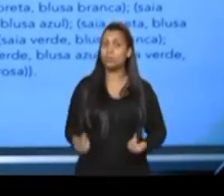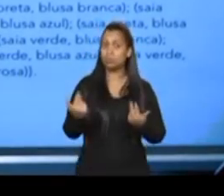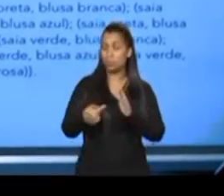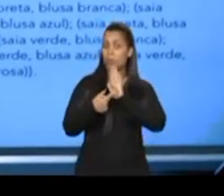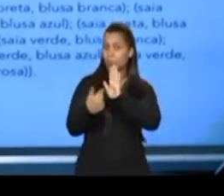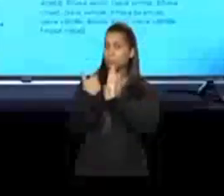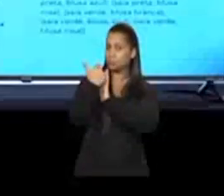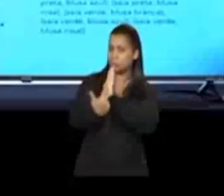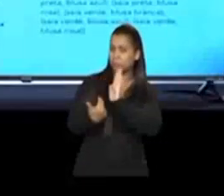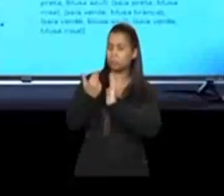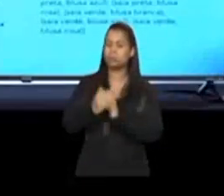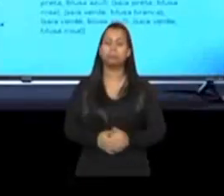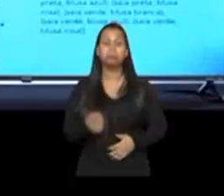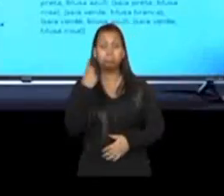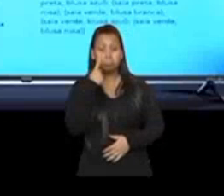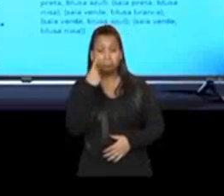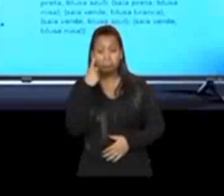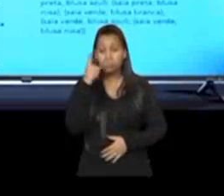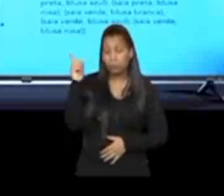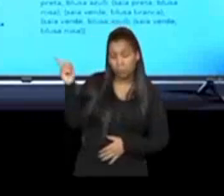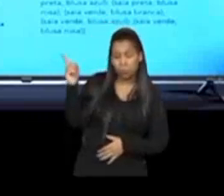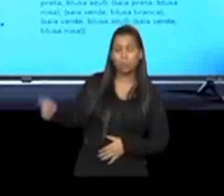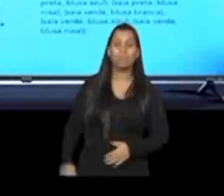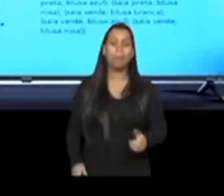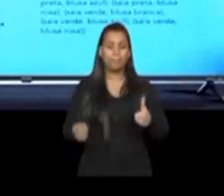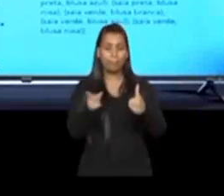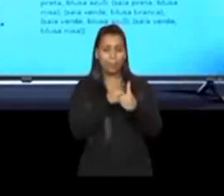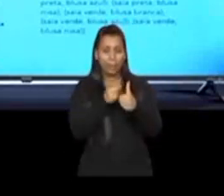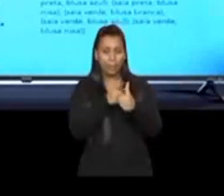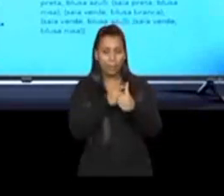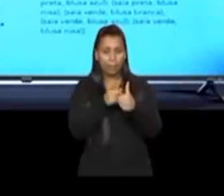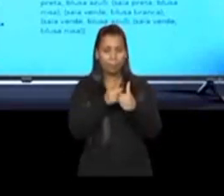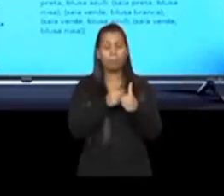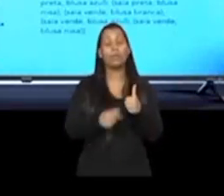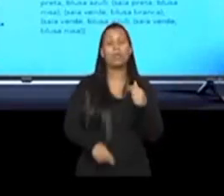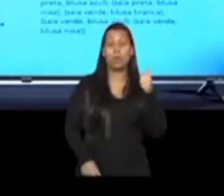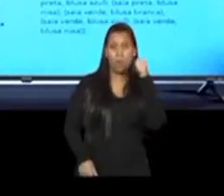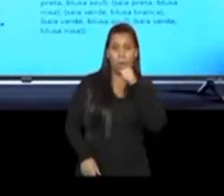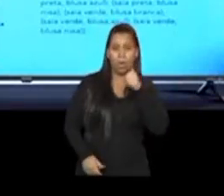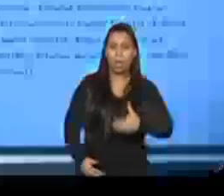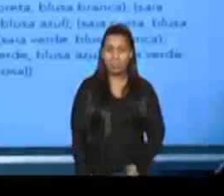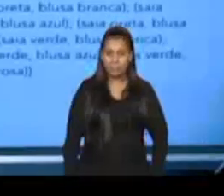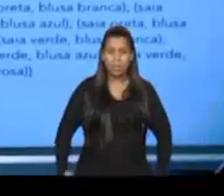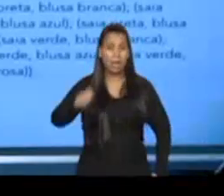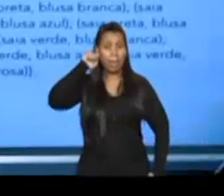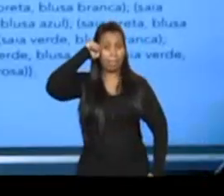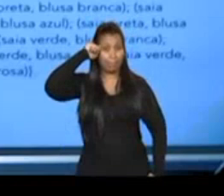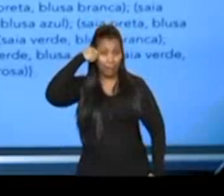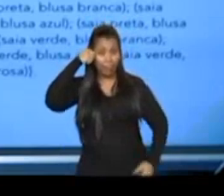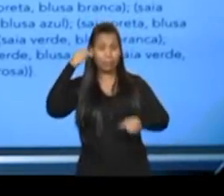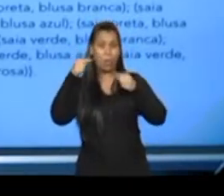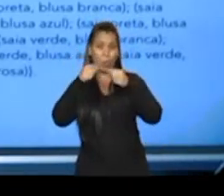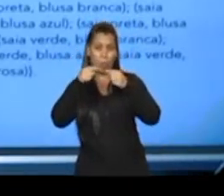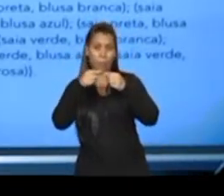figura. Observem vocês que no primeiro esquema, a Ana combinou a saia preta tanto com a blusa